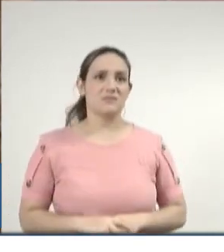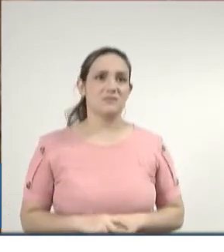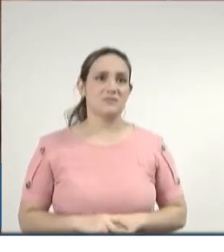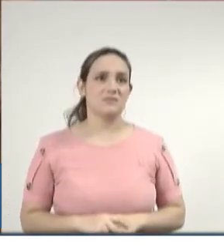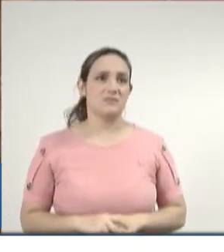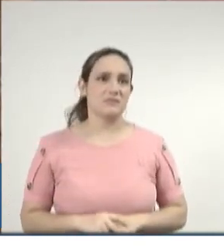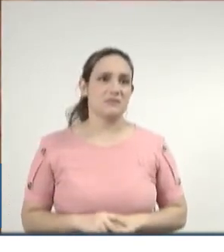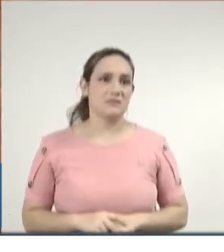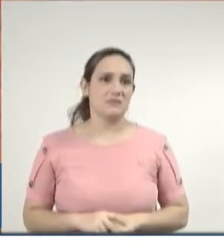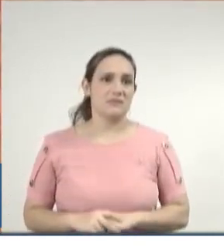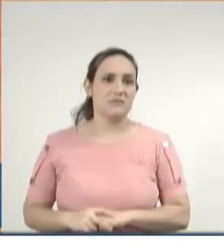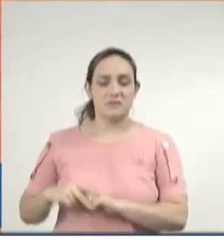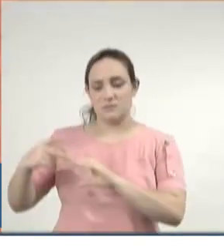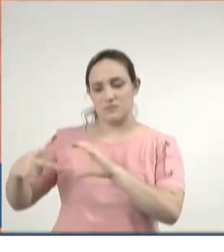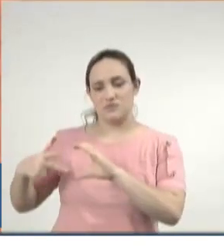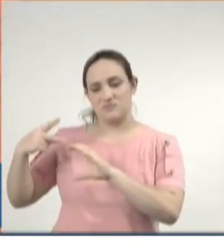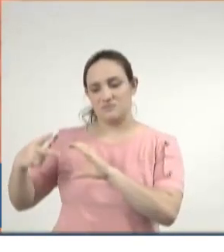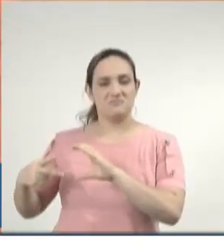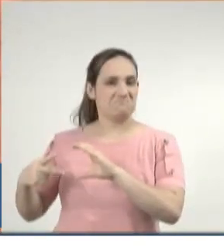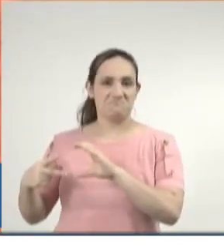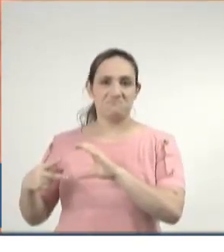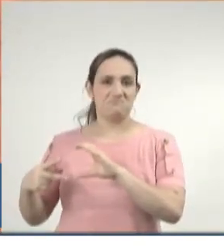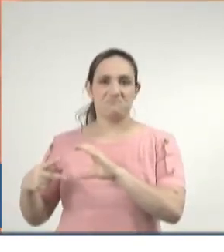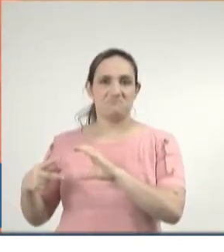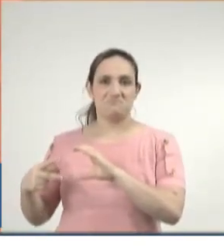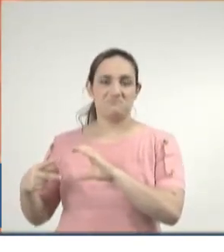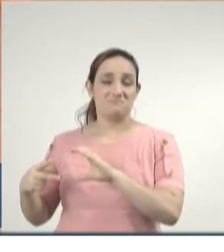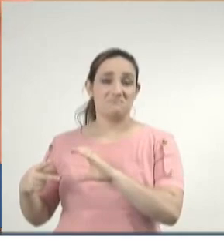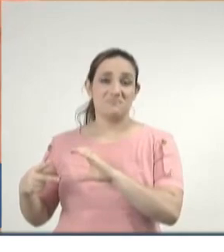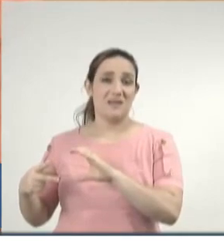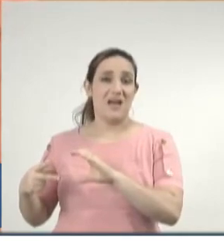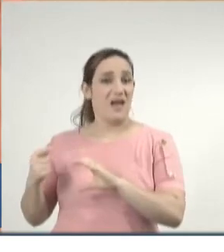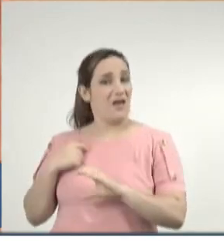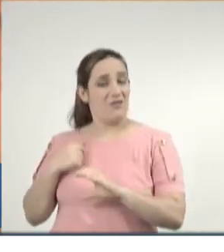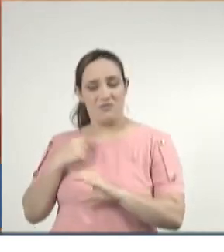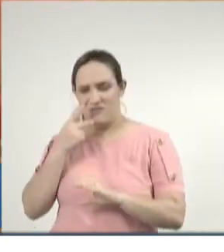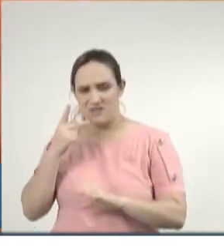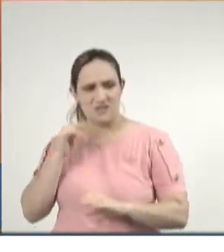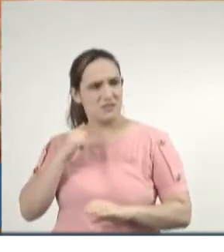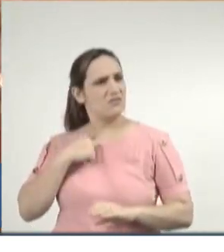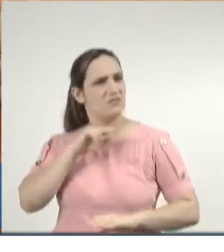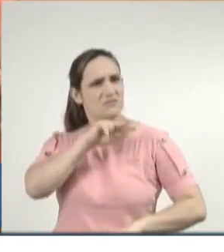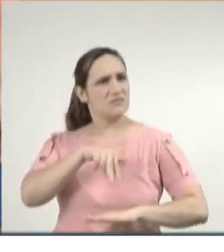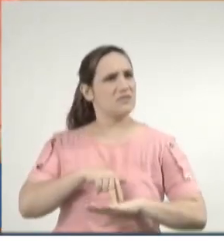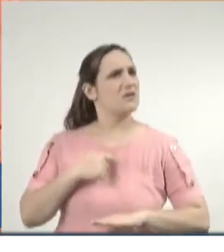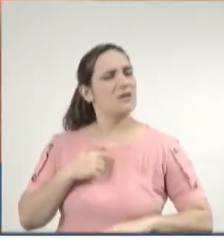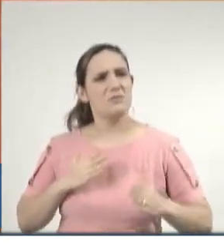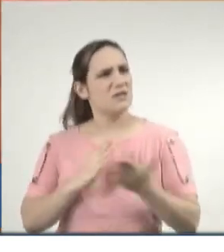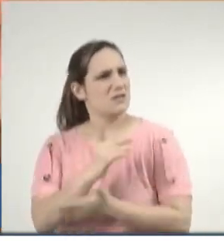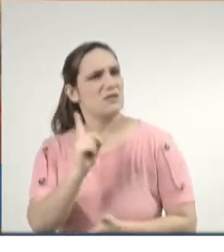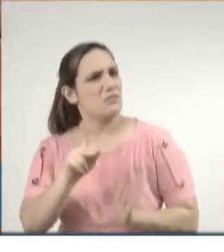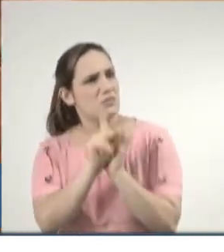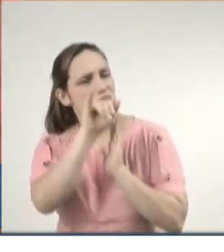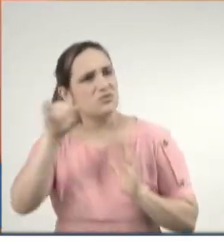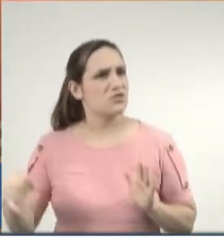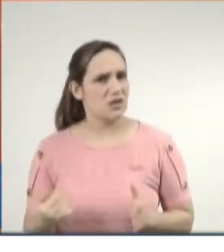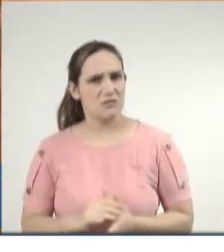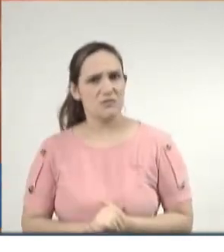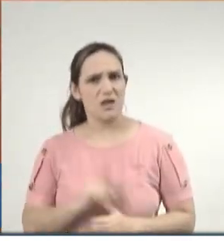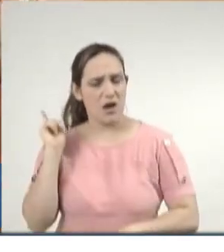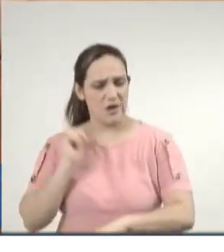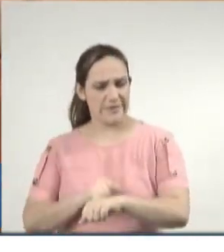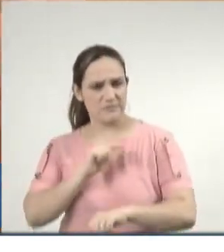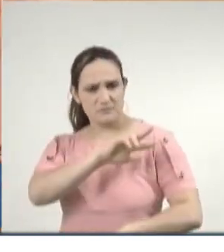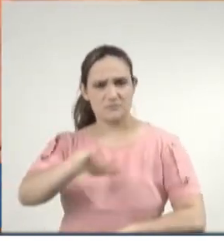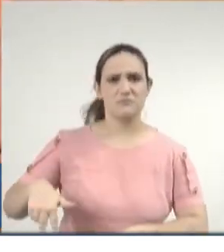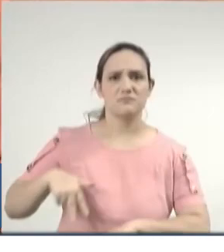a Câmara, a maior parte dela, da bancada de sustentação, aí quando uma mulher se levanta e fala, eu não vou aprovar esse projeto por causa disso, quando ela